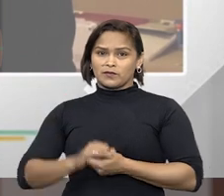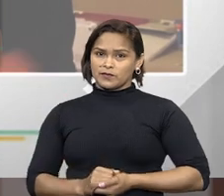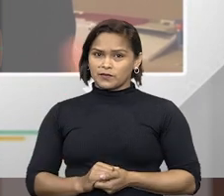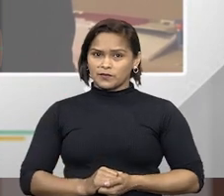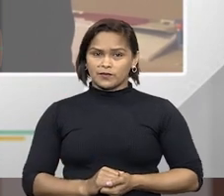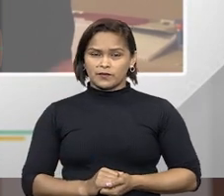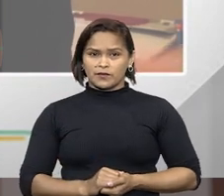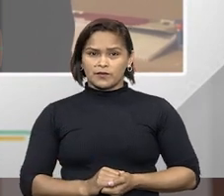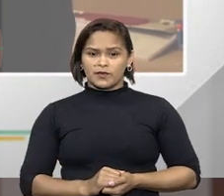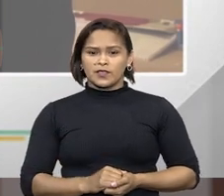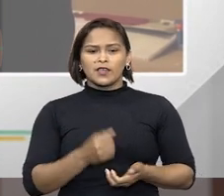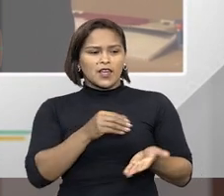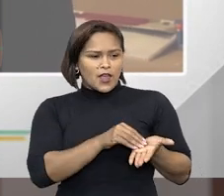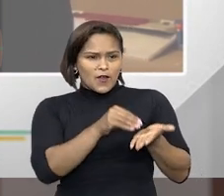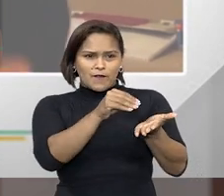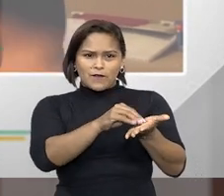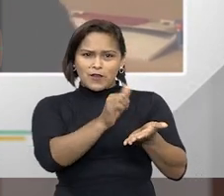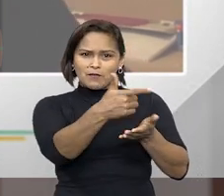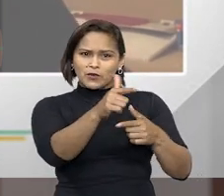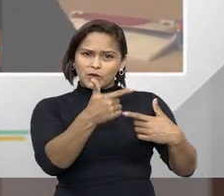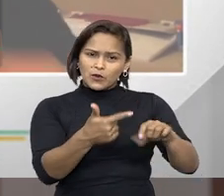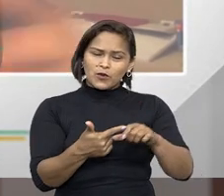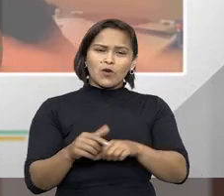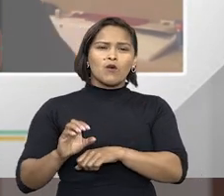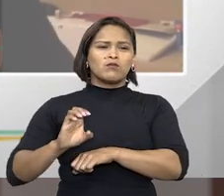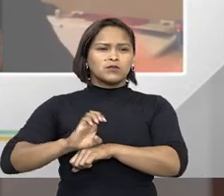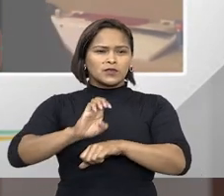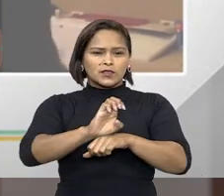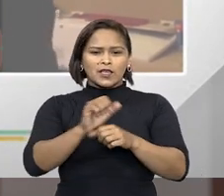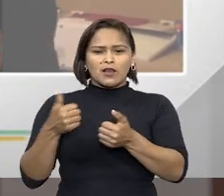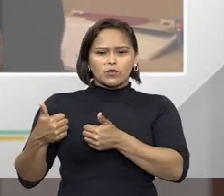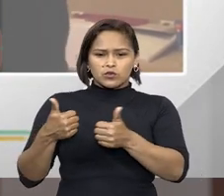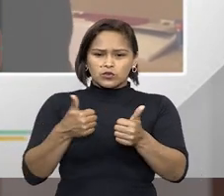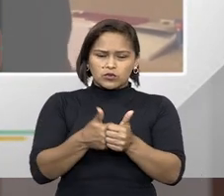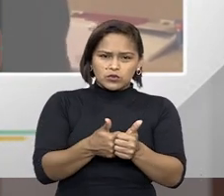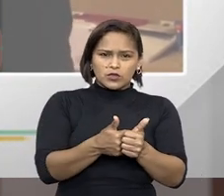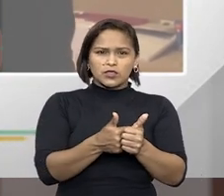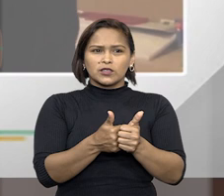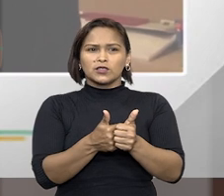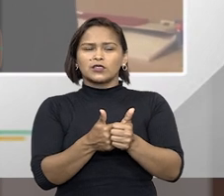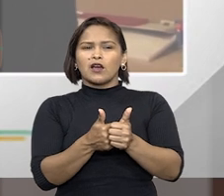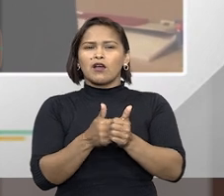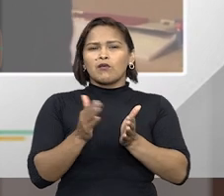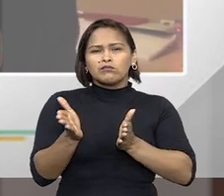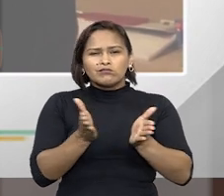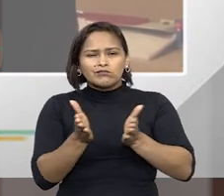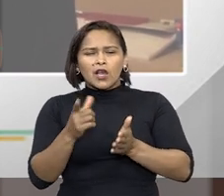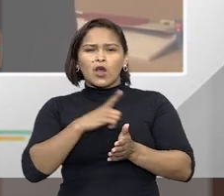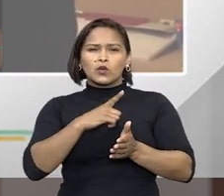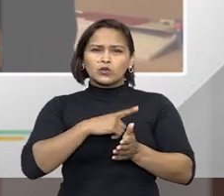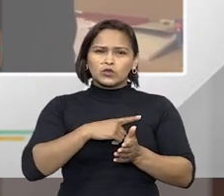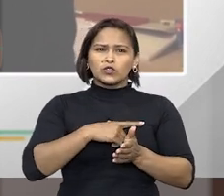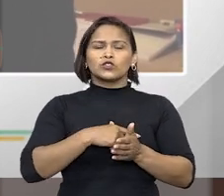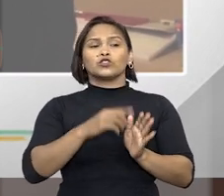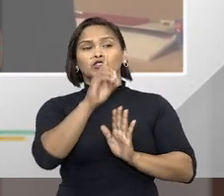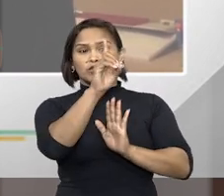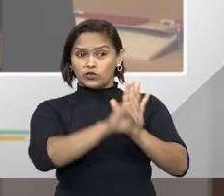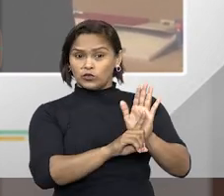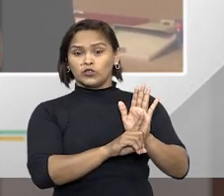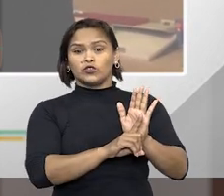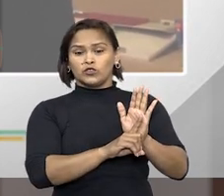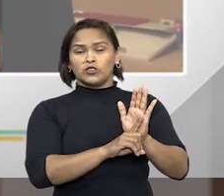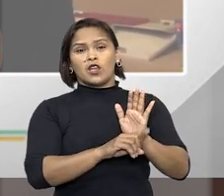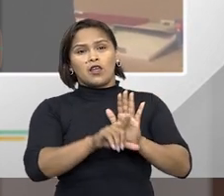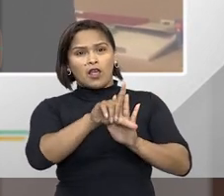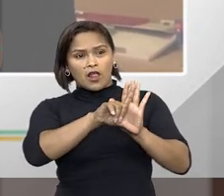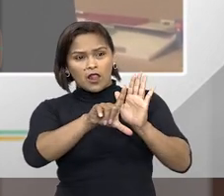foi seguido por outros estados. Então, aqui e acolá, um estado, né, tinha o direito de legislar